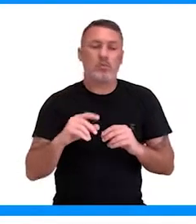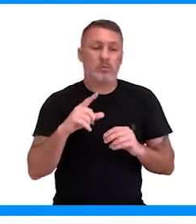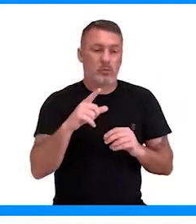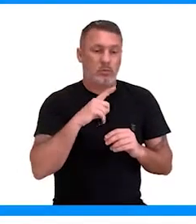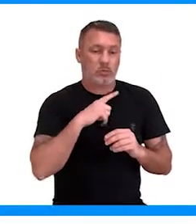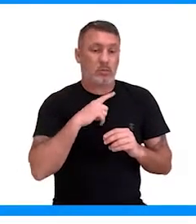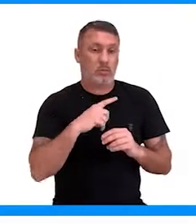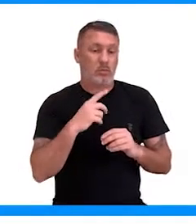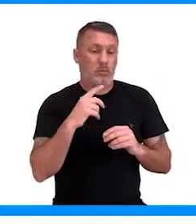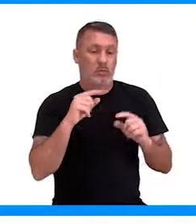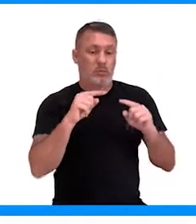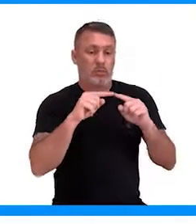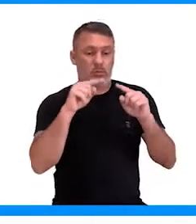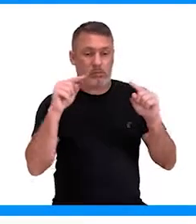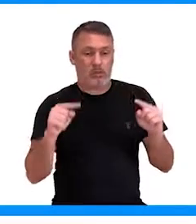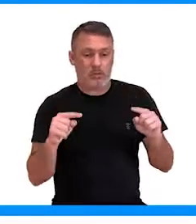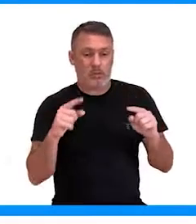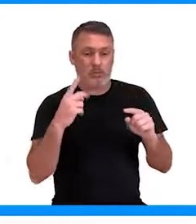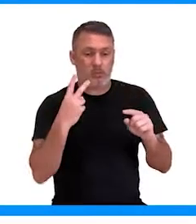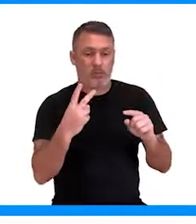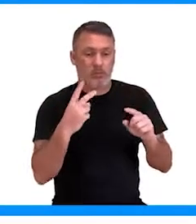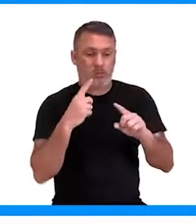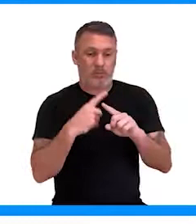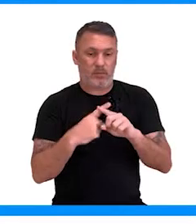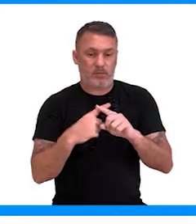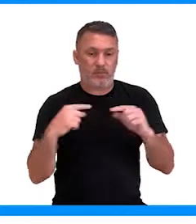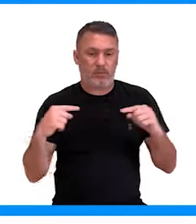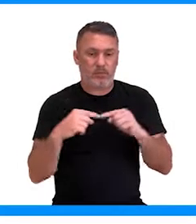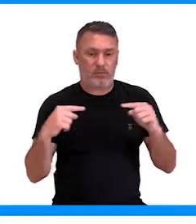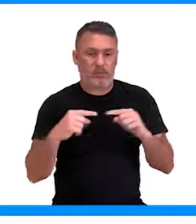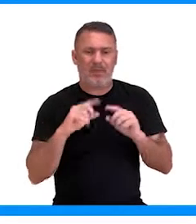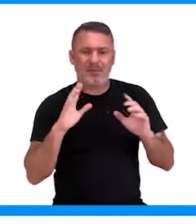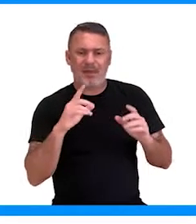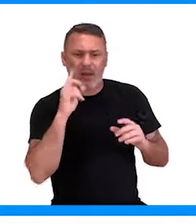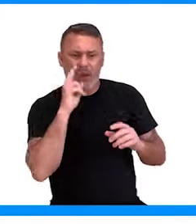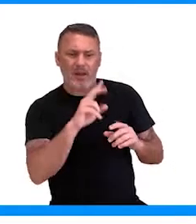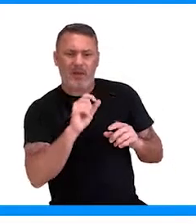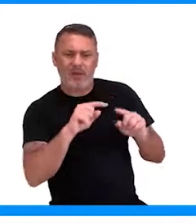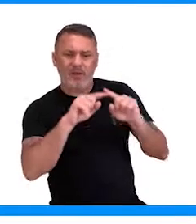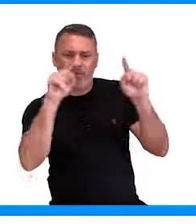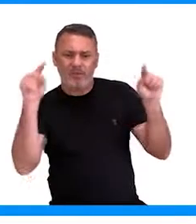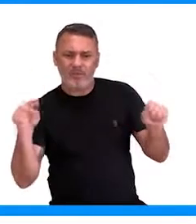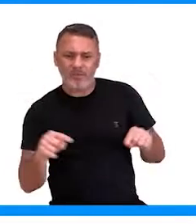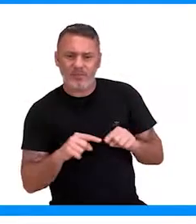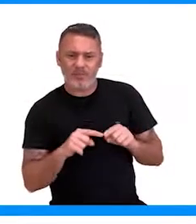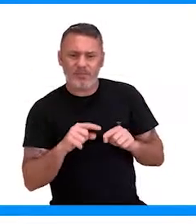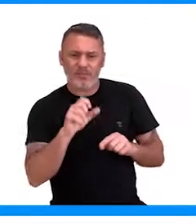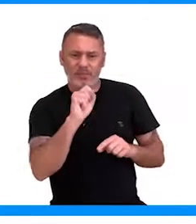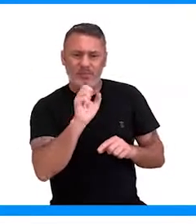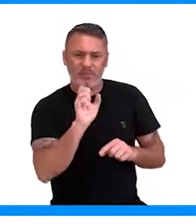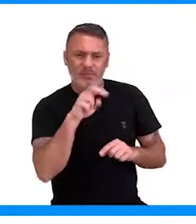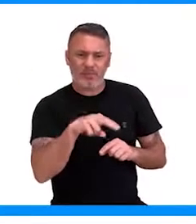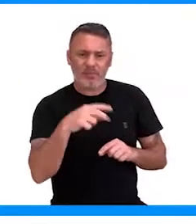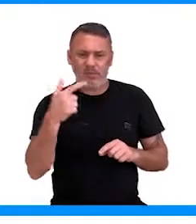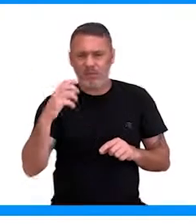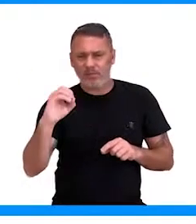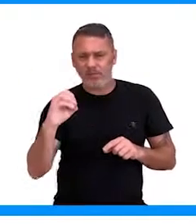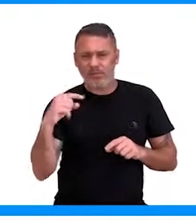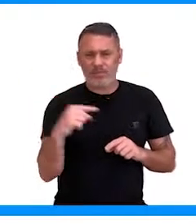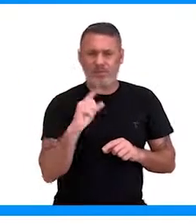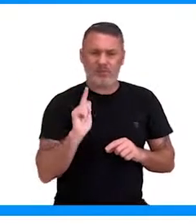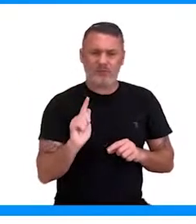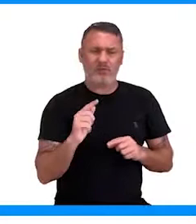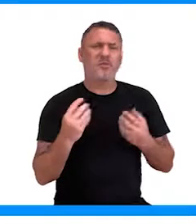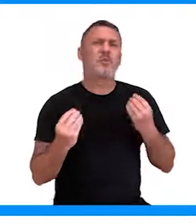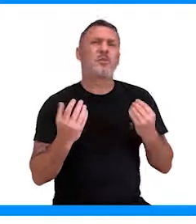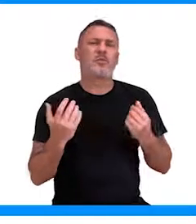de 2 vezes o ângulo sobre G. Mas de onde que vem isso, professora? Vem do seguinte, tem esse procedimento que a gente